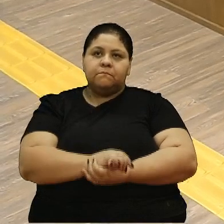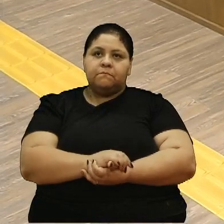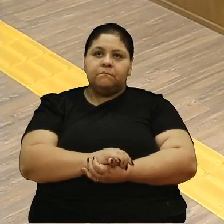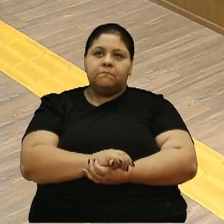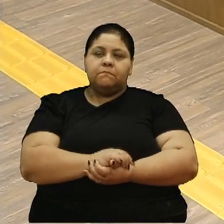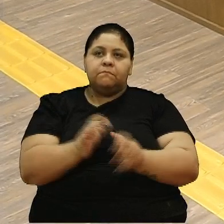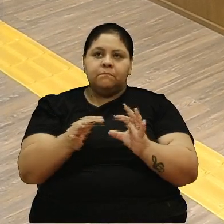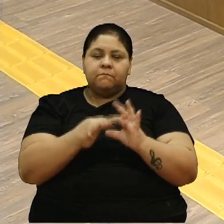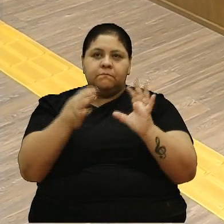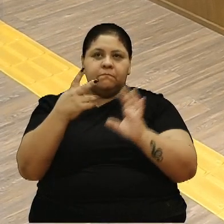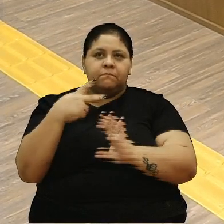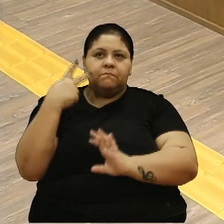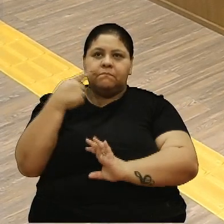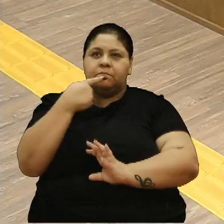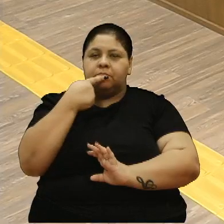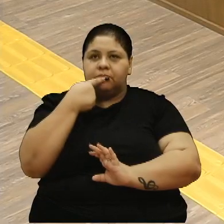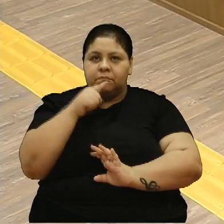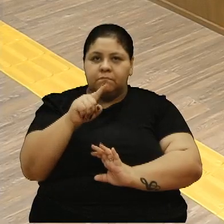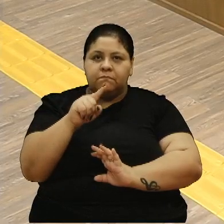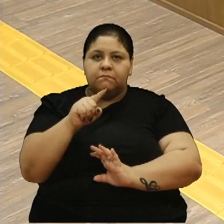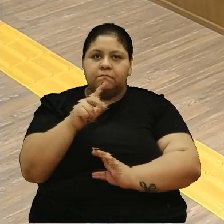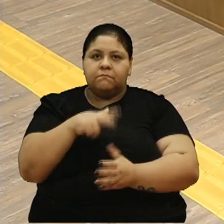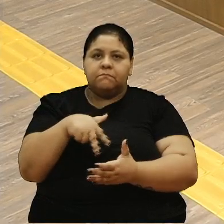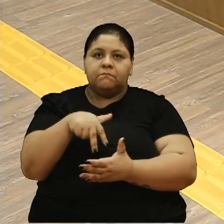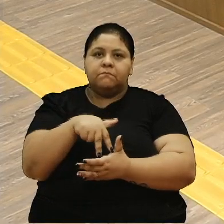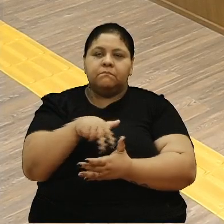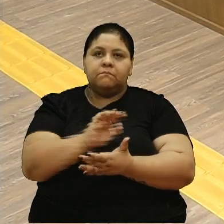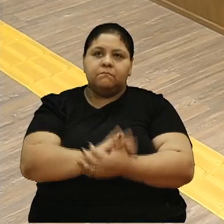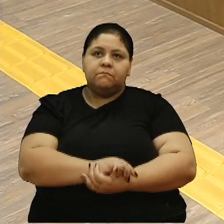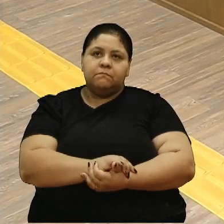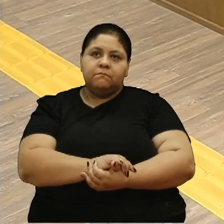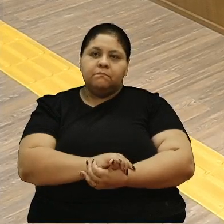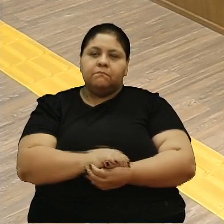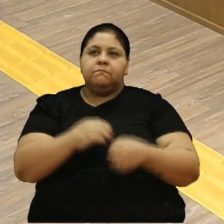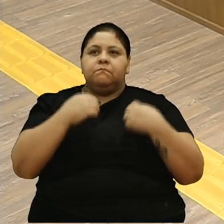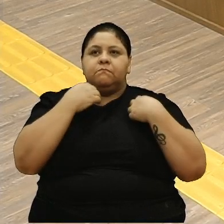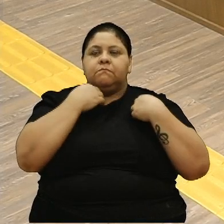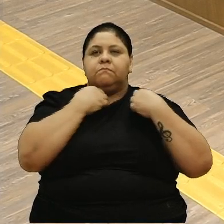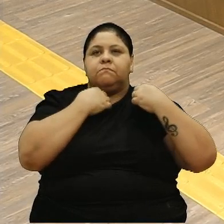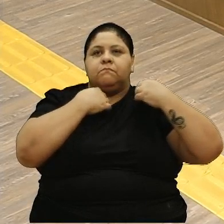Abre mão, vereador Caleb Garbim, da tribuna.